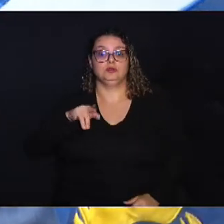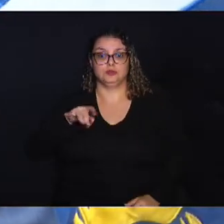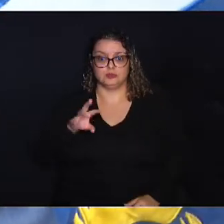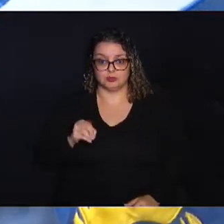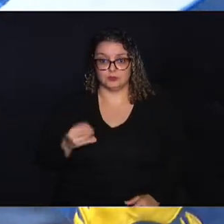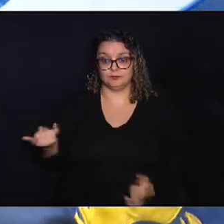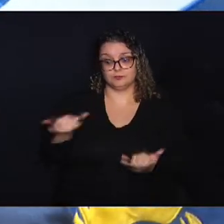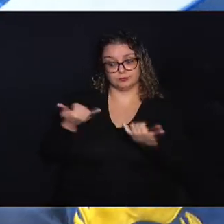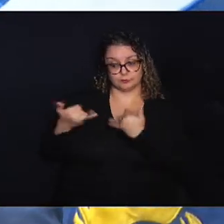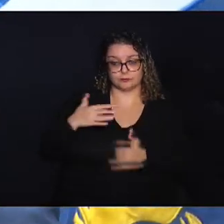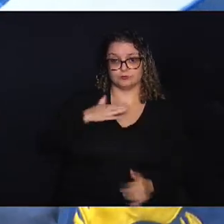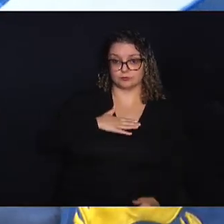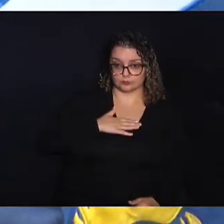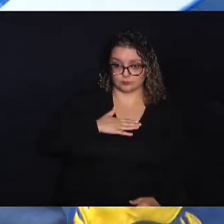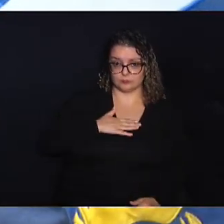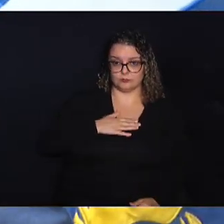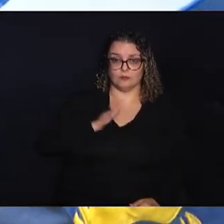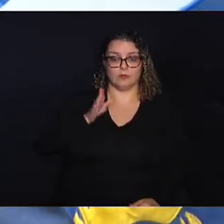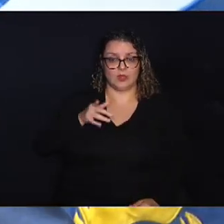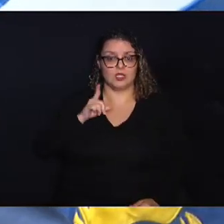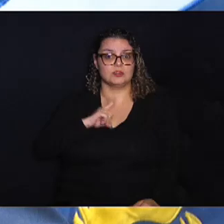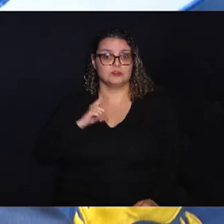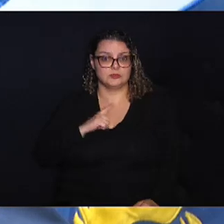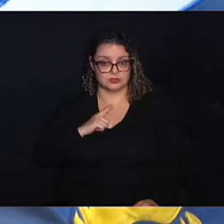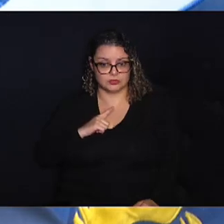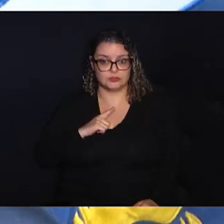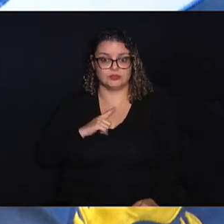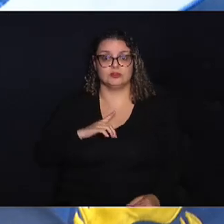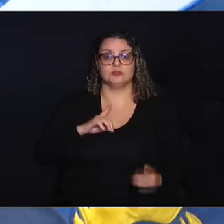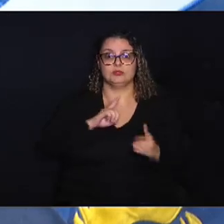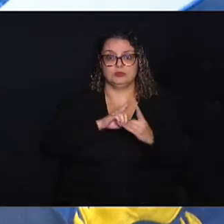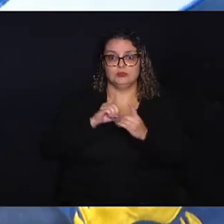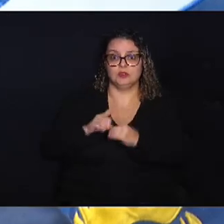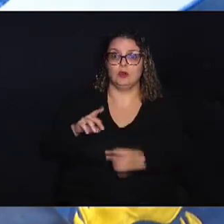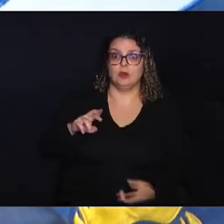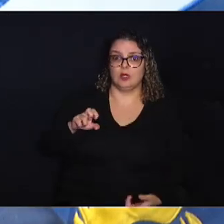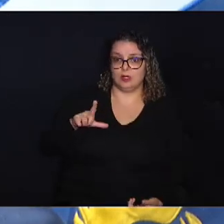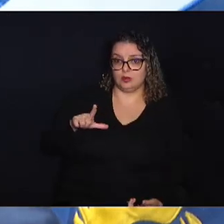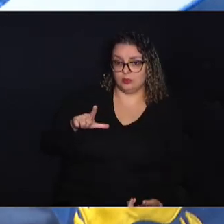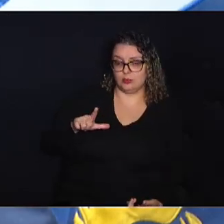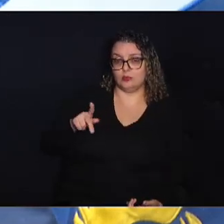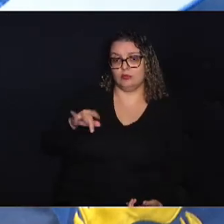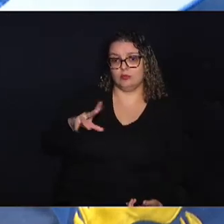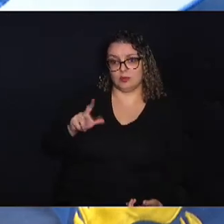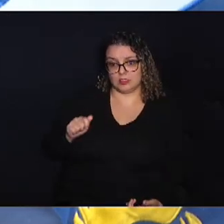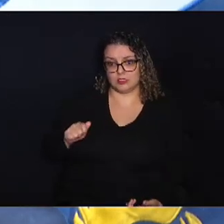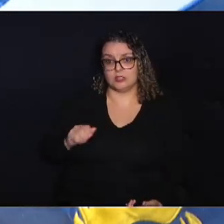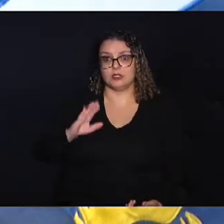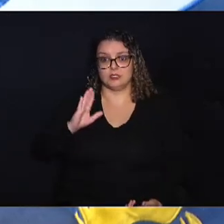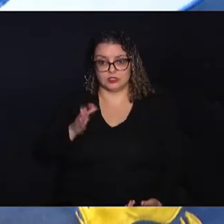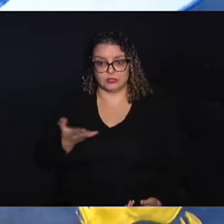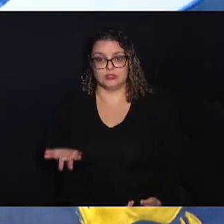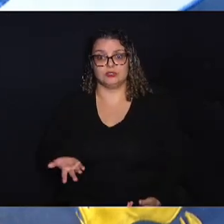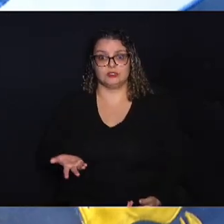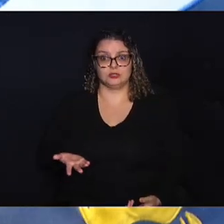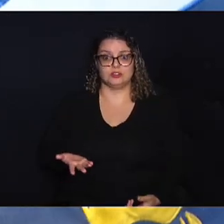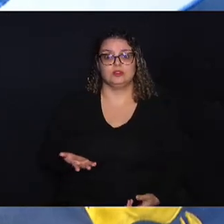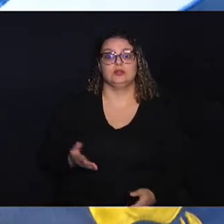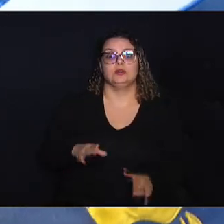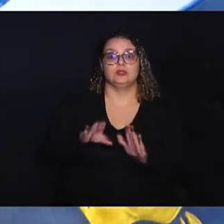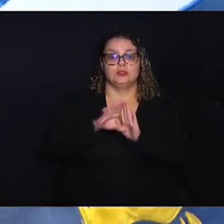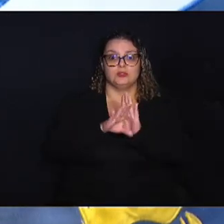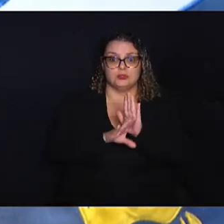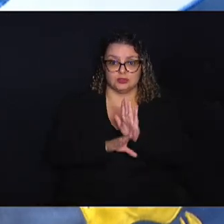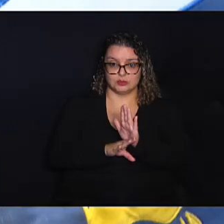me informado que já ela foi contemplado, o Raul Pila, o Colégio Raul Pila, estava no